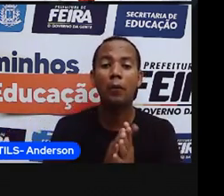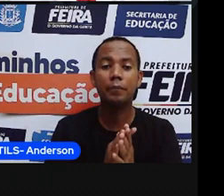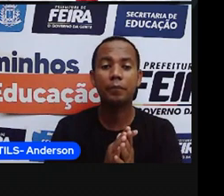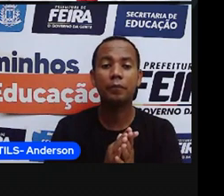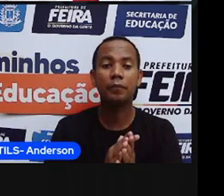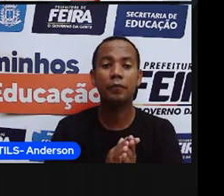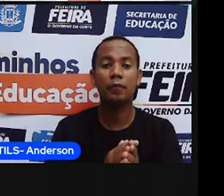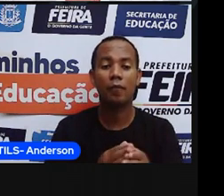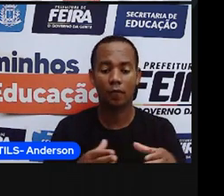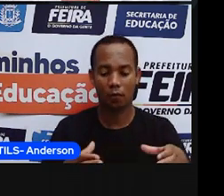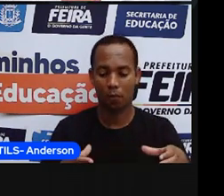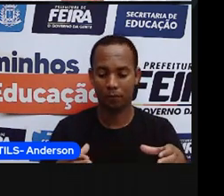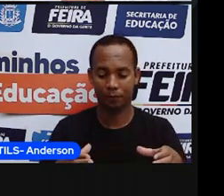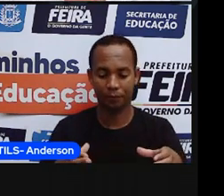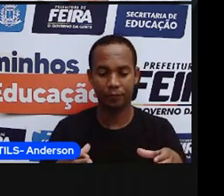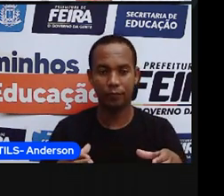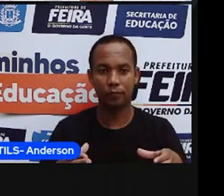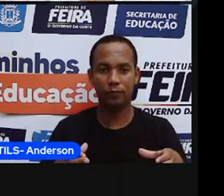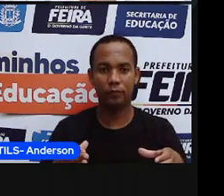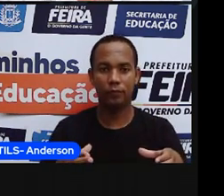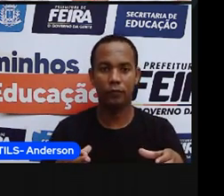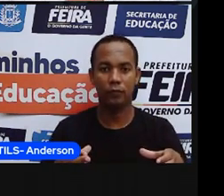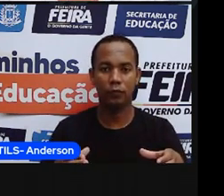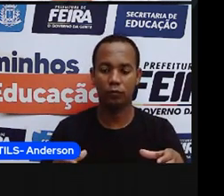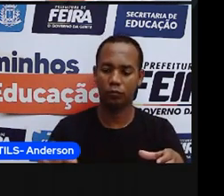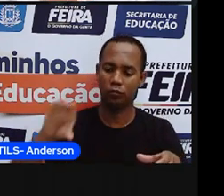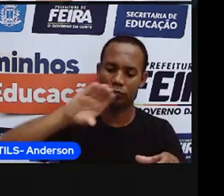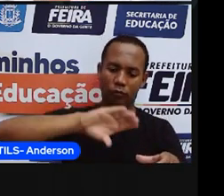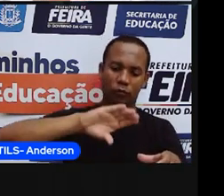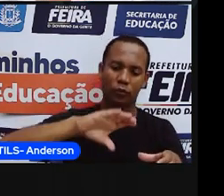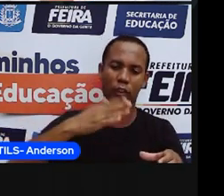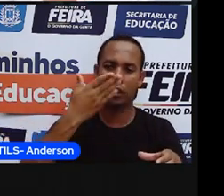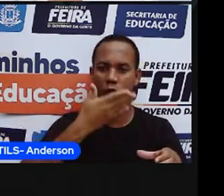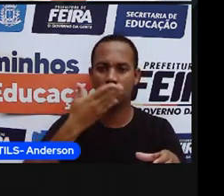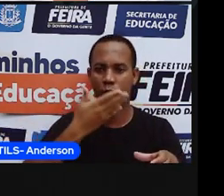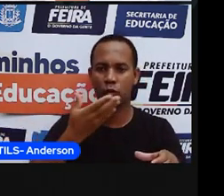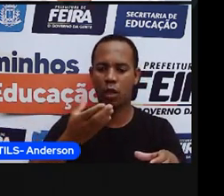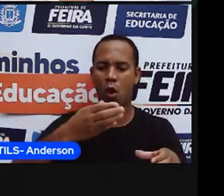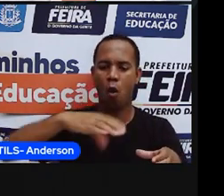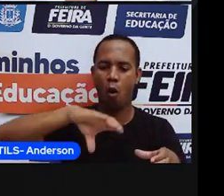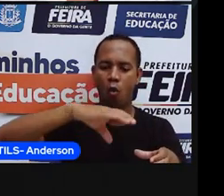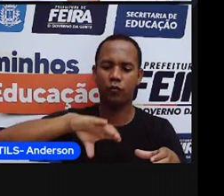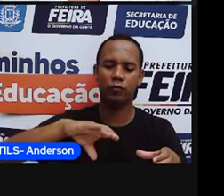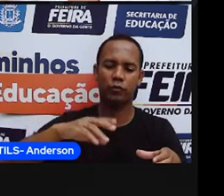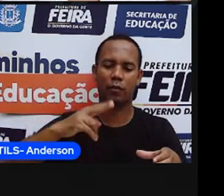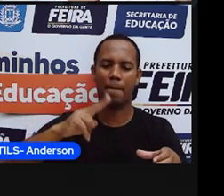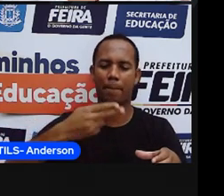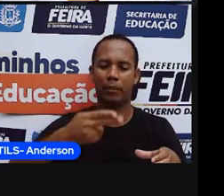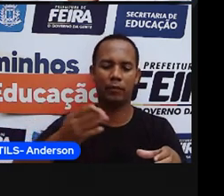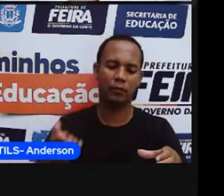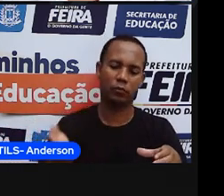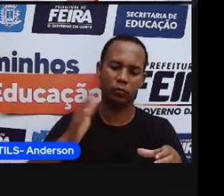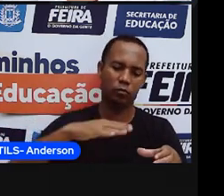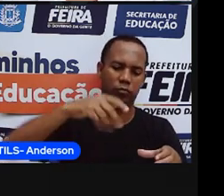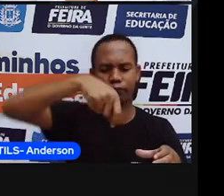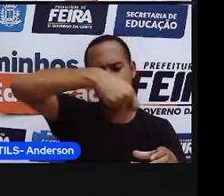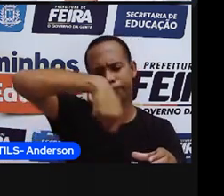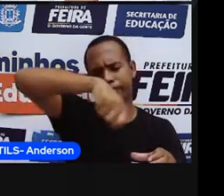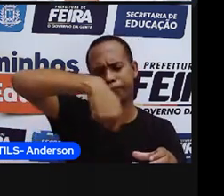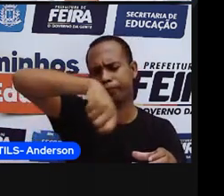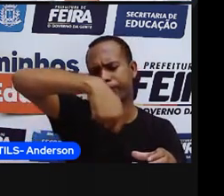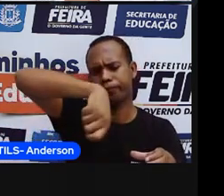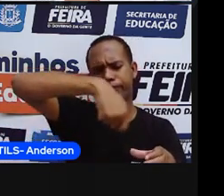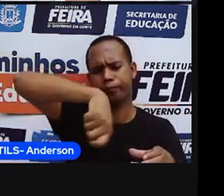vou pegar uma tigela, uma vasilha grande, vou juntar o açúcar, os ovos e a manteiga, né? Eu vou misturar tudo muito bem com a ajuda